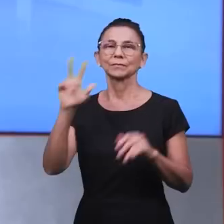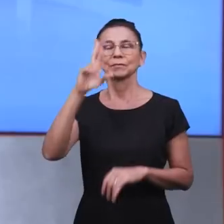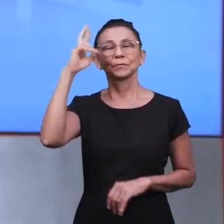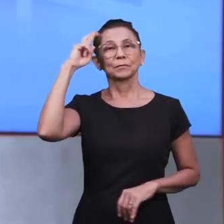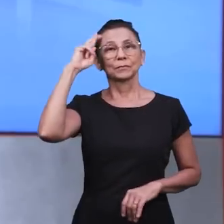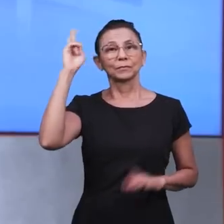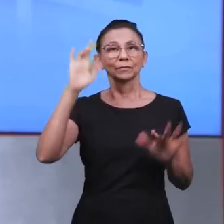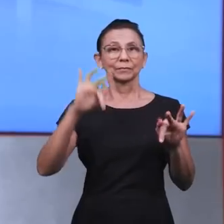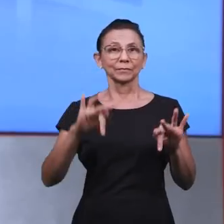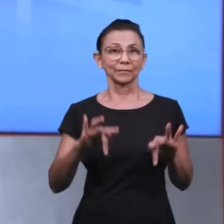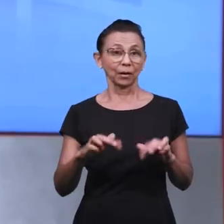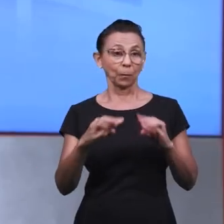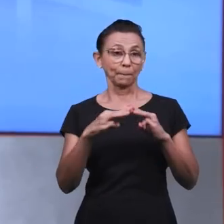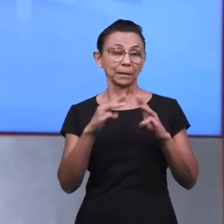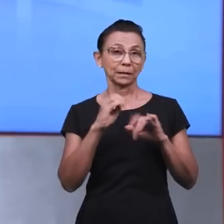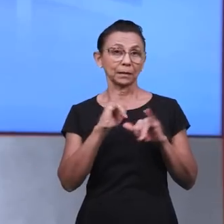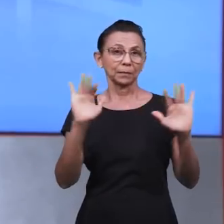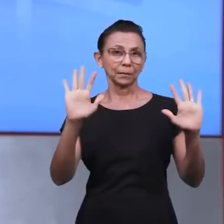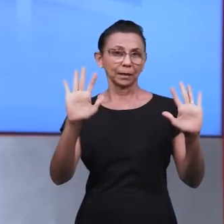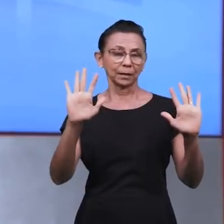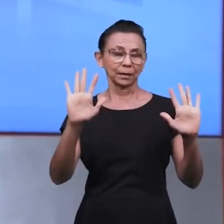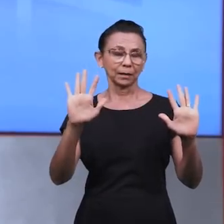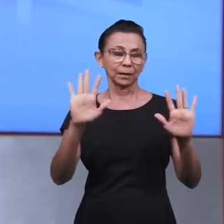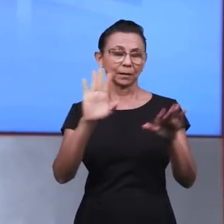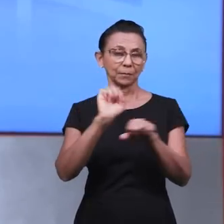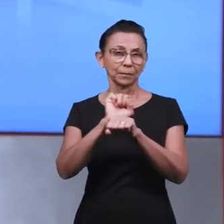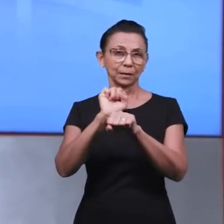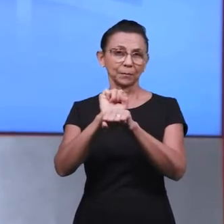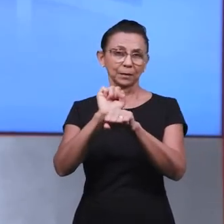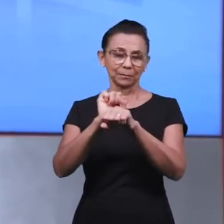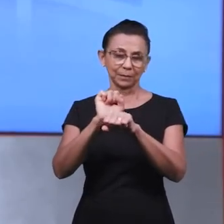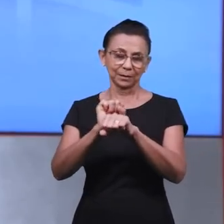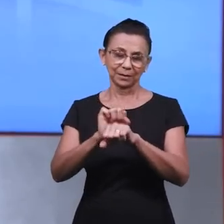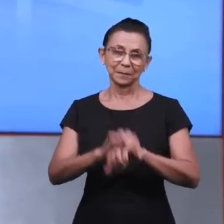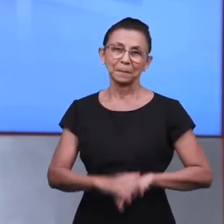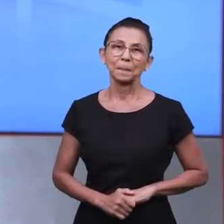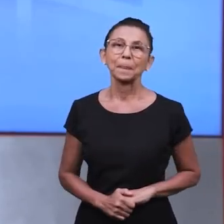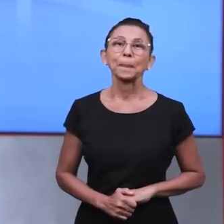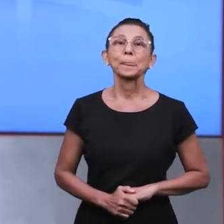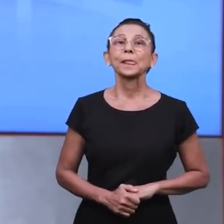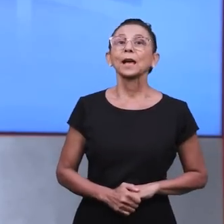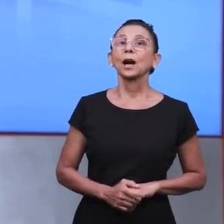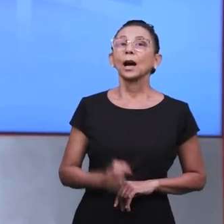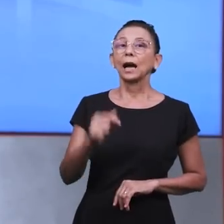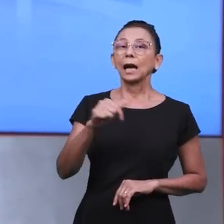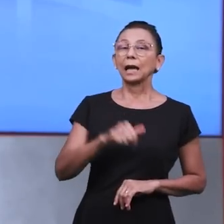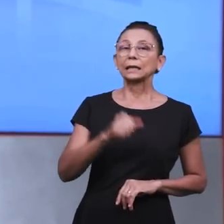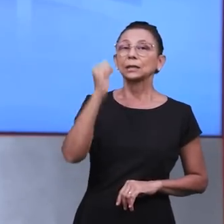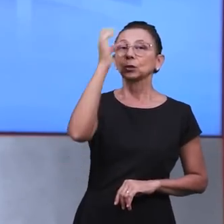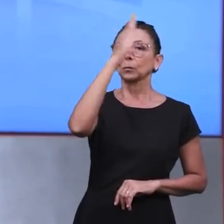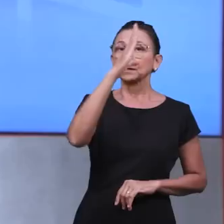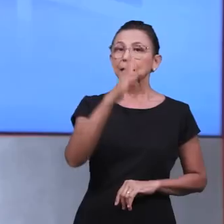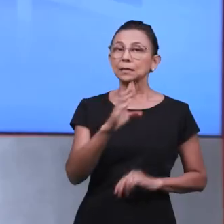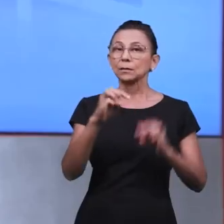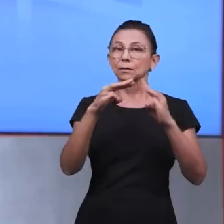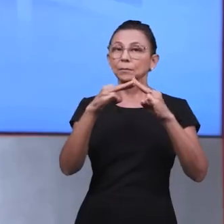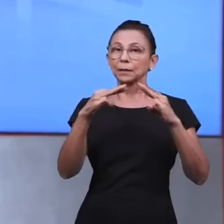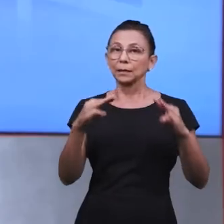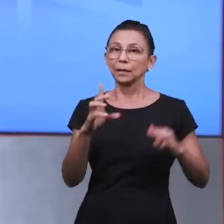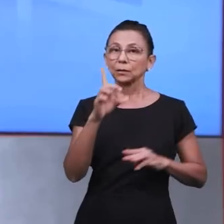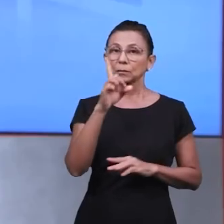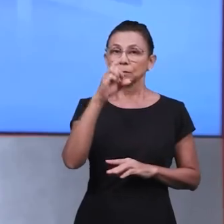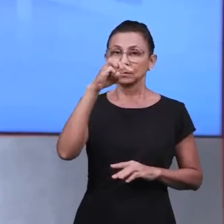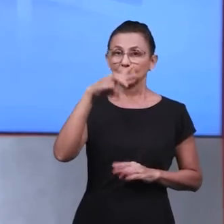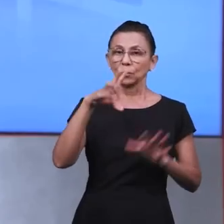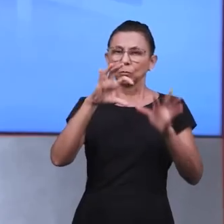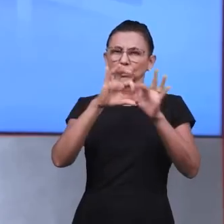final do Manaim News, mas espera aí, calma aí. Nesse final de semana nós tivemos Unidos em Família. Foram 3 dias ali de